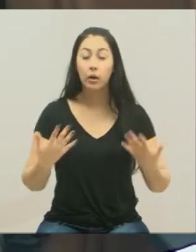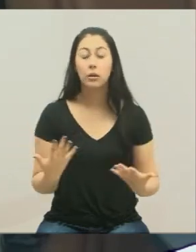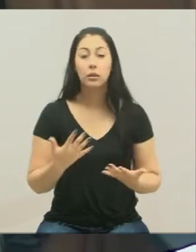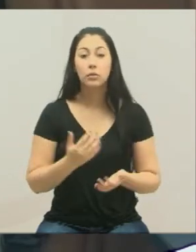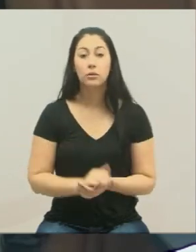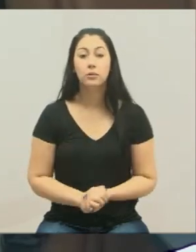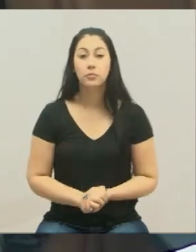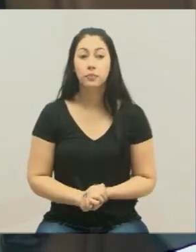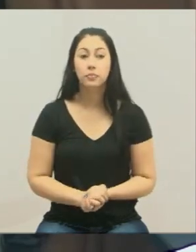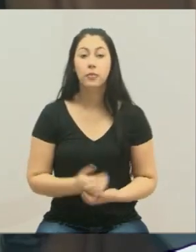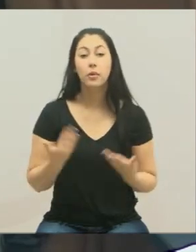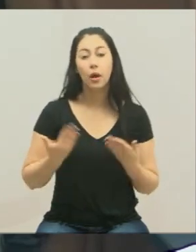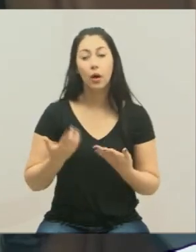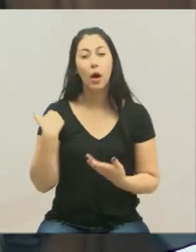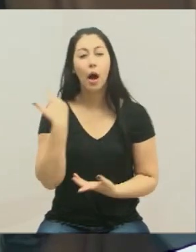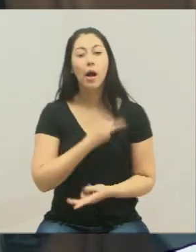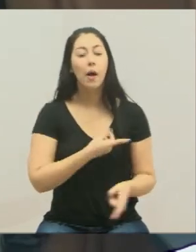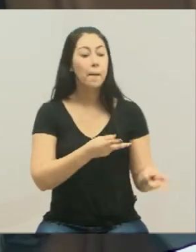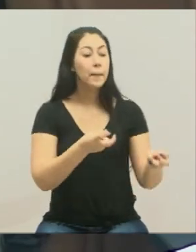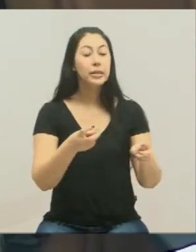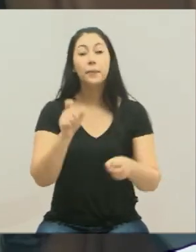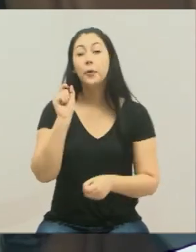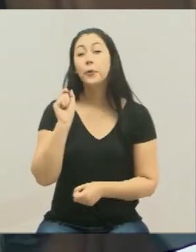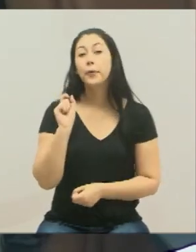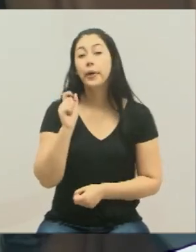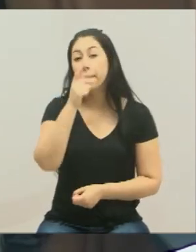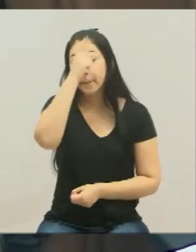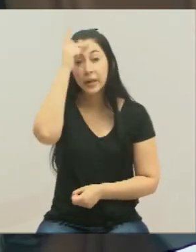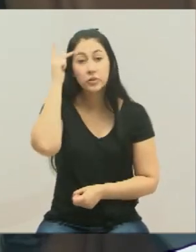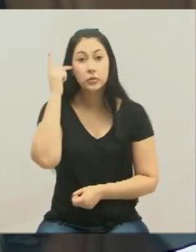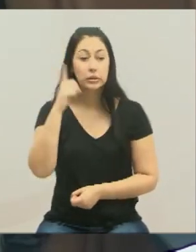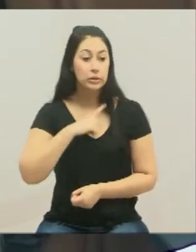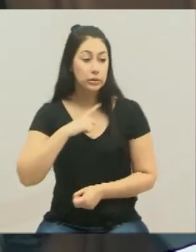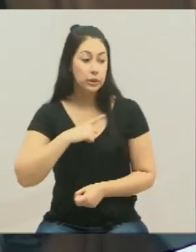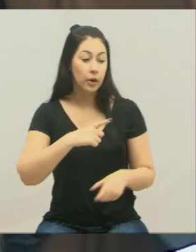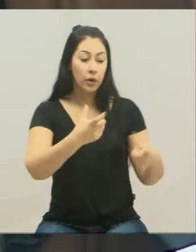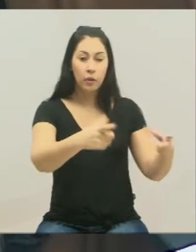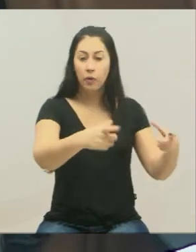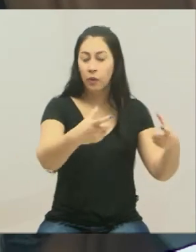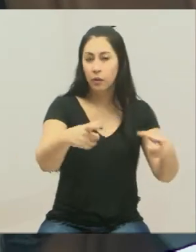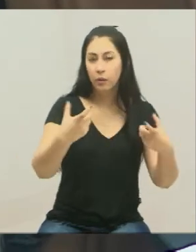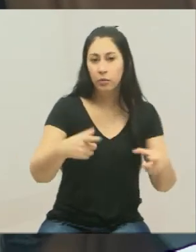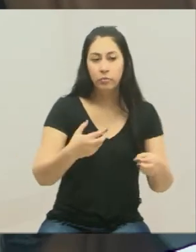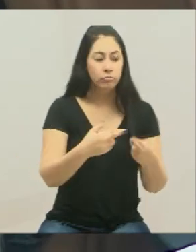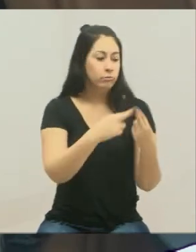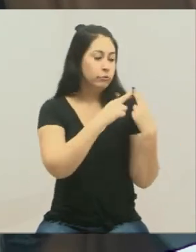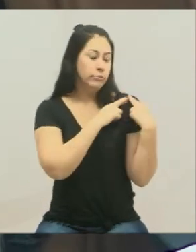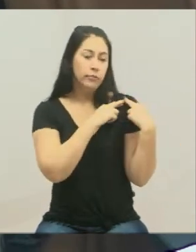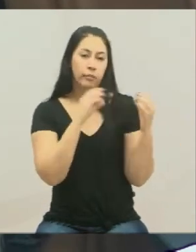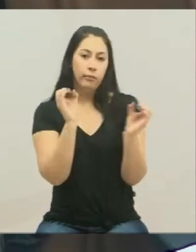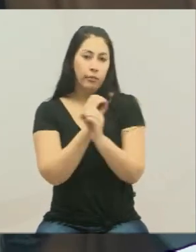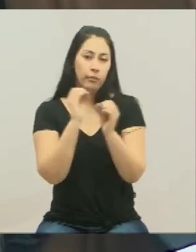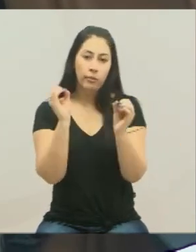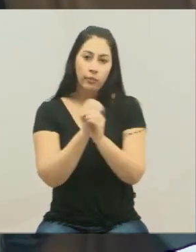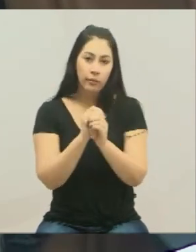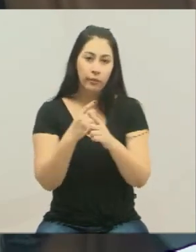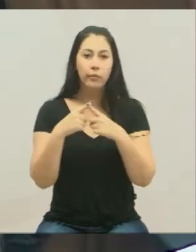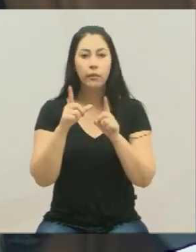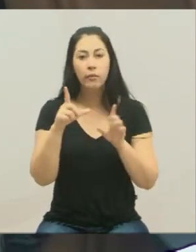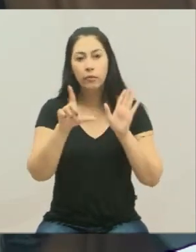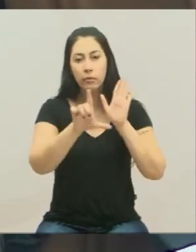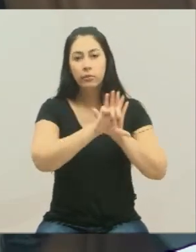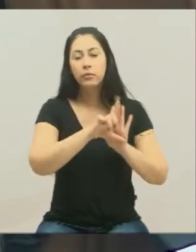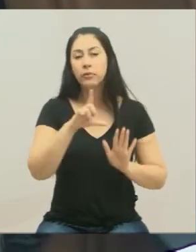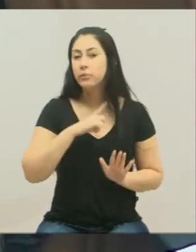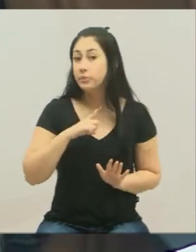situação. E agora a gente vê os proprietários não tendo a responsabilidade. E tem uma lei de 2017, foi sancionada pelo